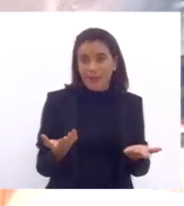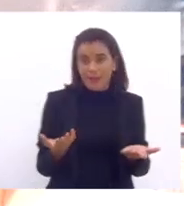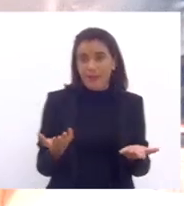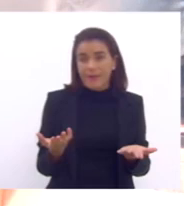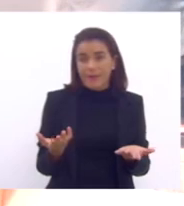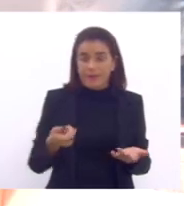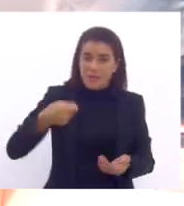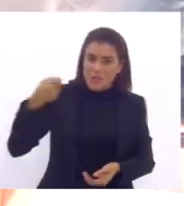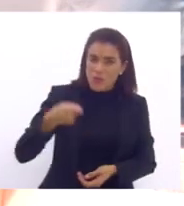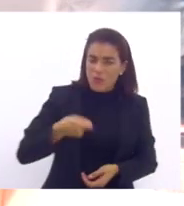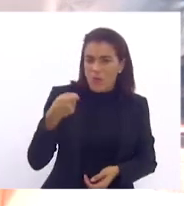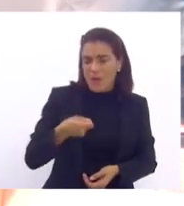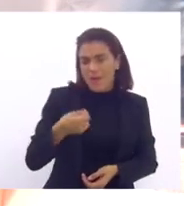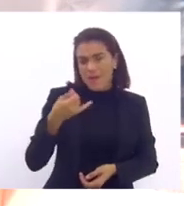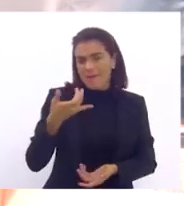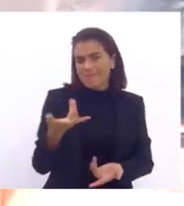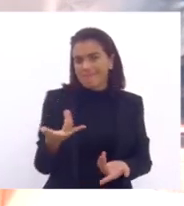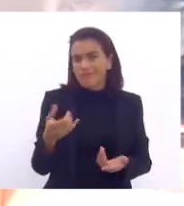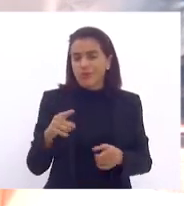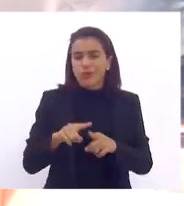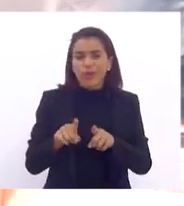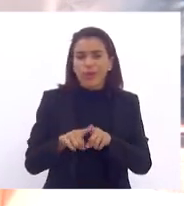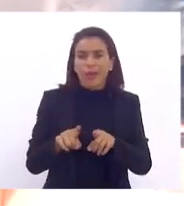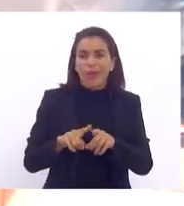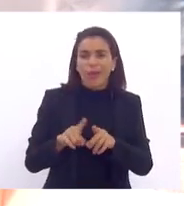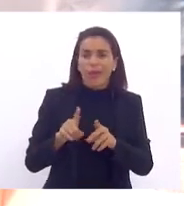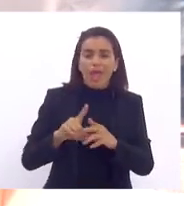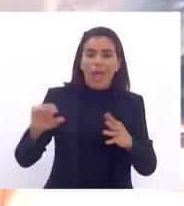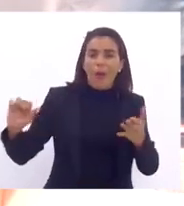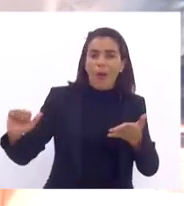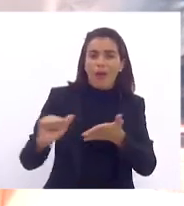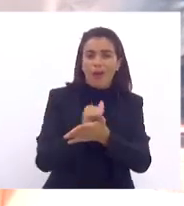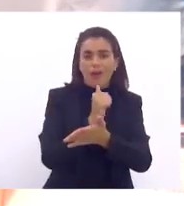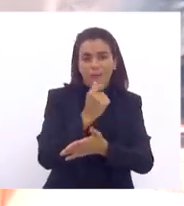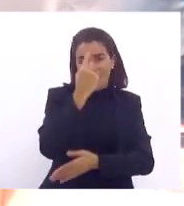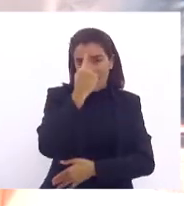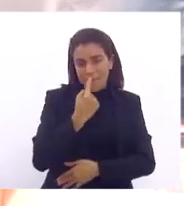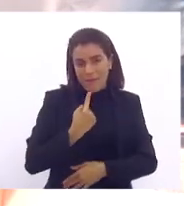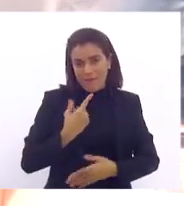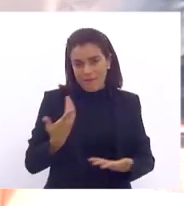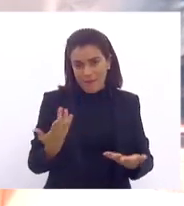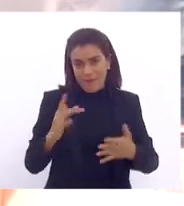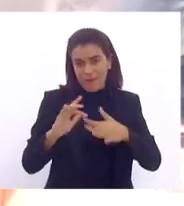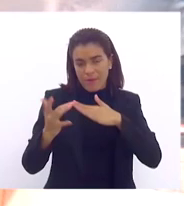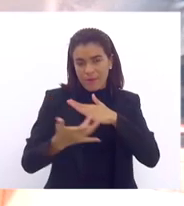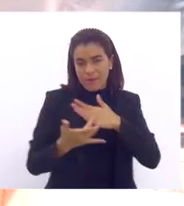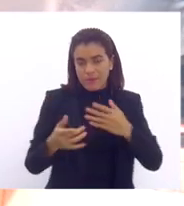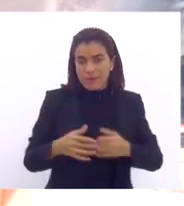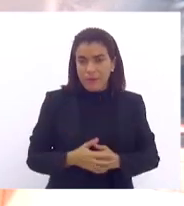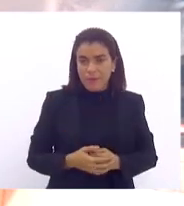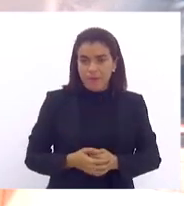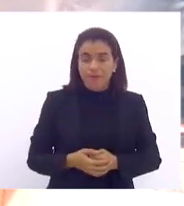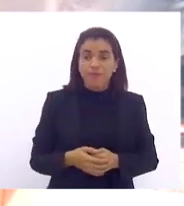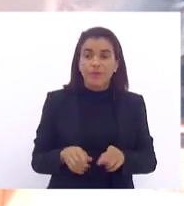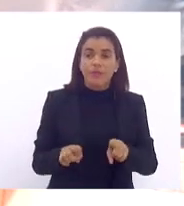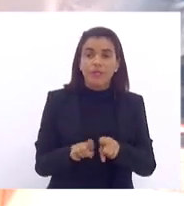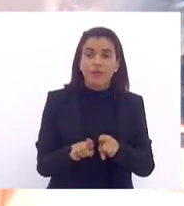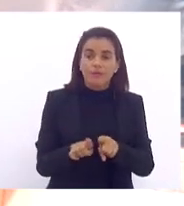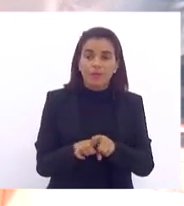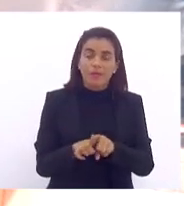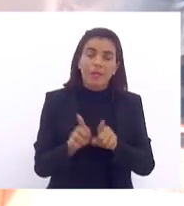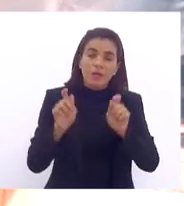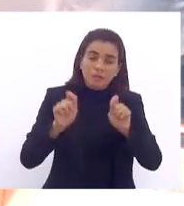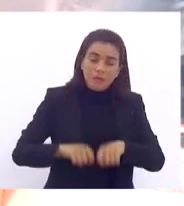menos incisivas do que derrubada de conta como vimos ainda há pouco derrubadas de contas permitiriam que